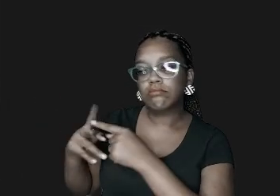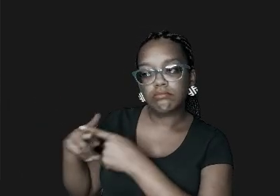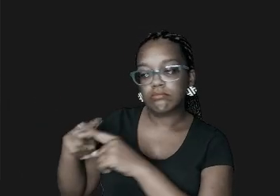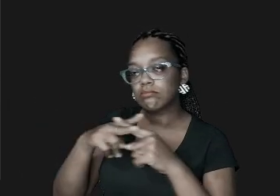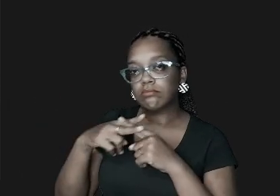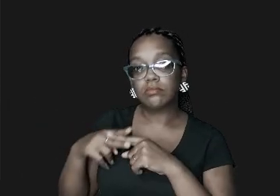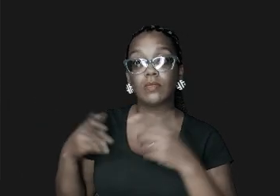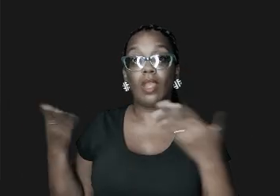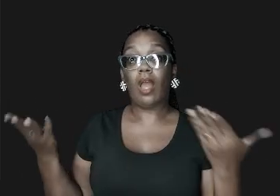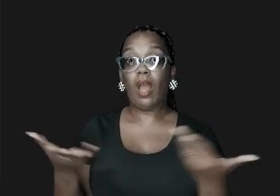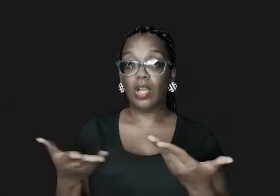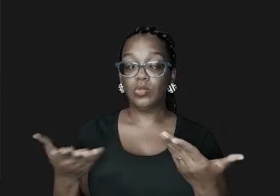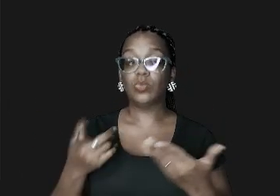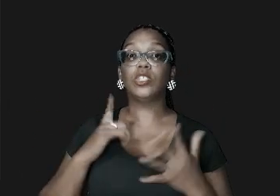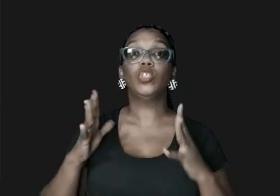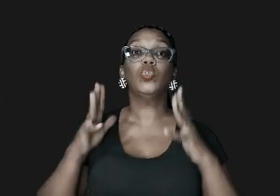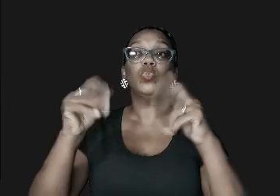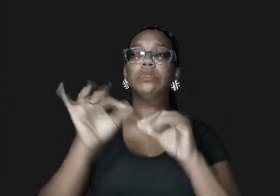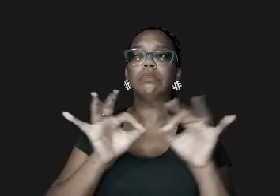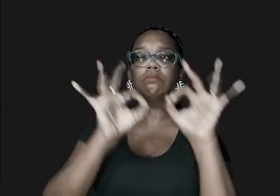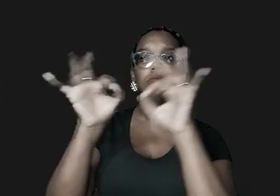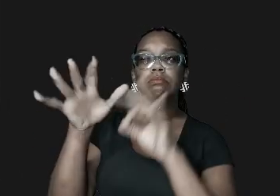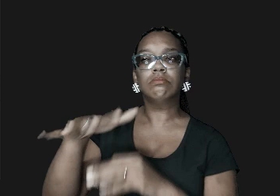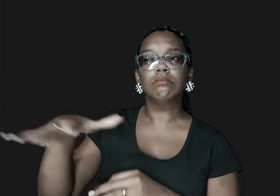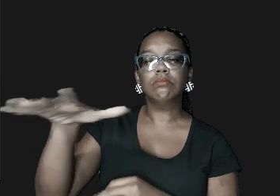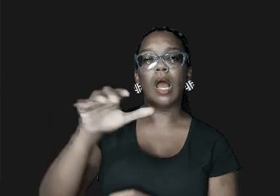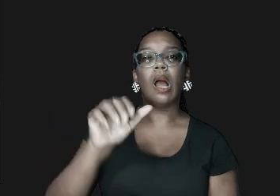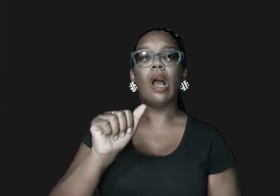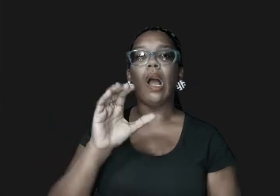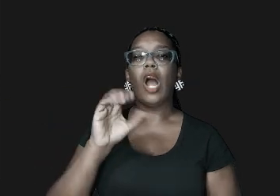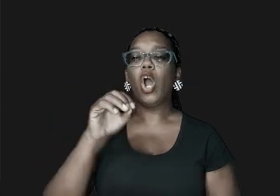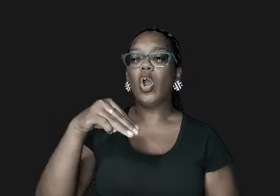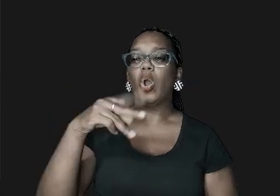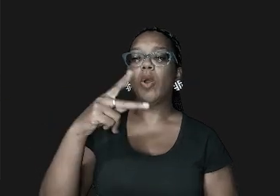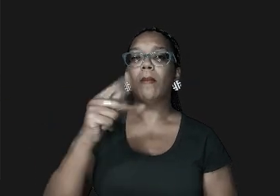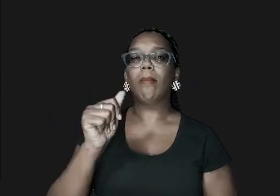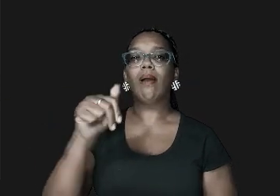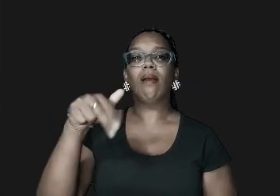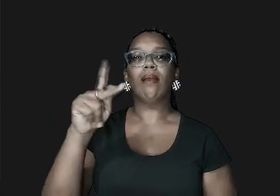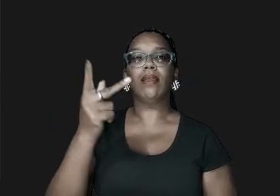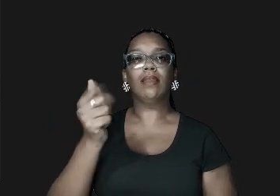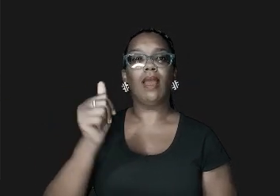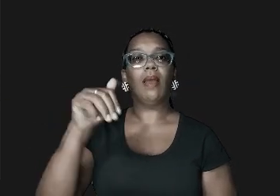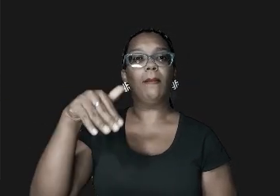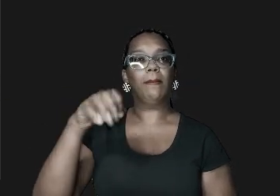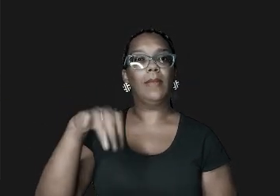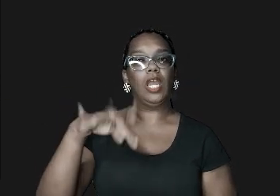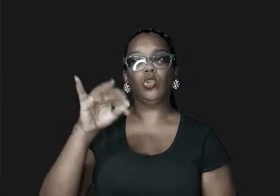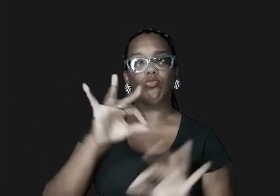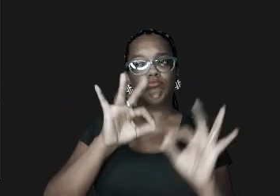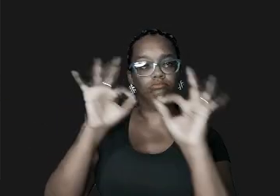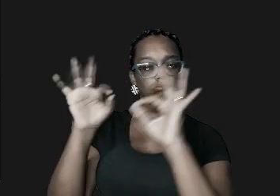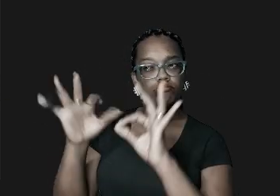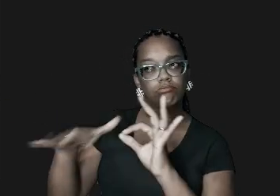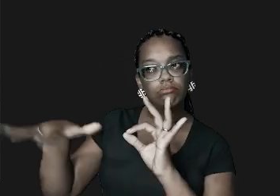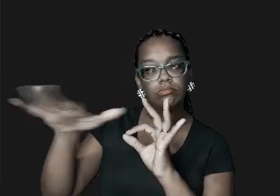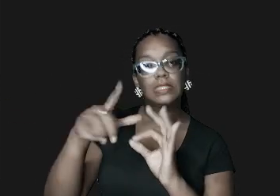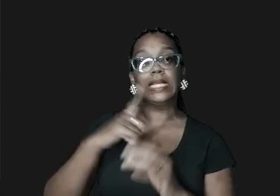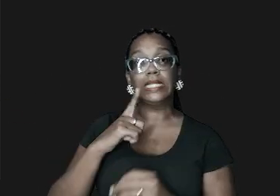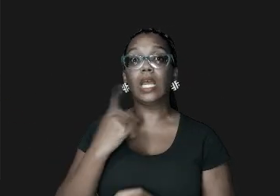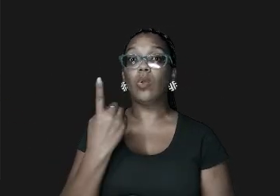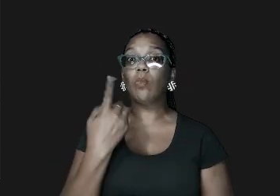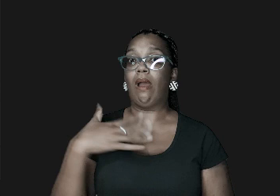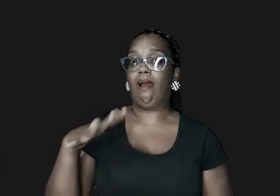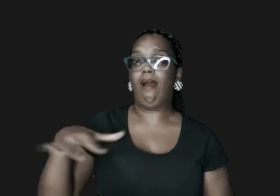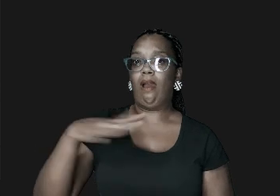a gente fez uma reorganização interna recentemente então atualmente tudo acompanhamento de mercado feito pela efeito lá pela